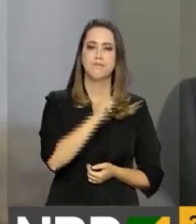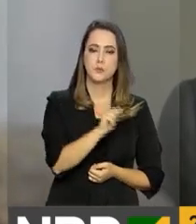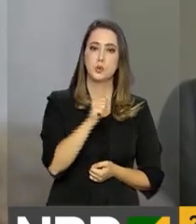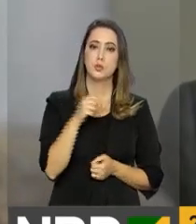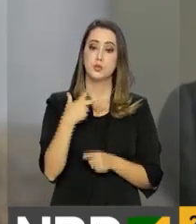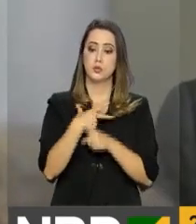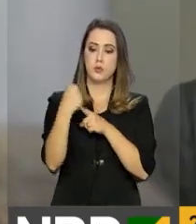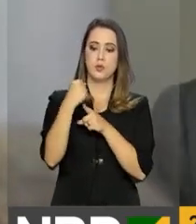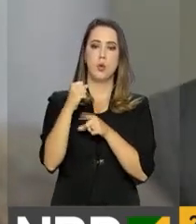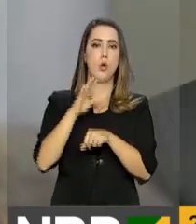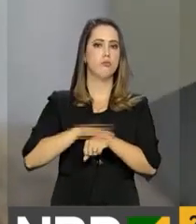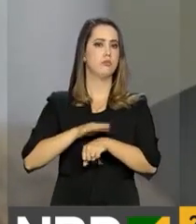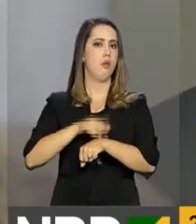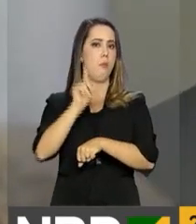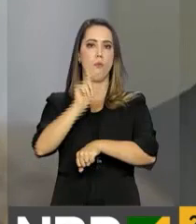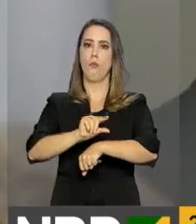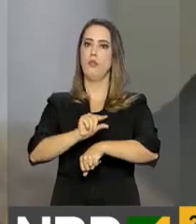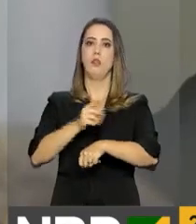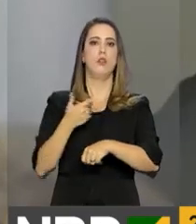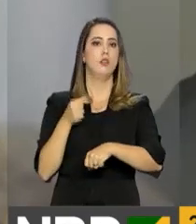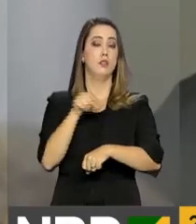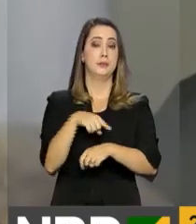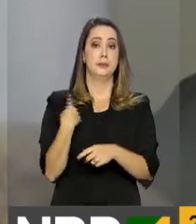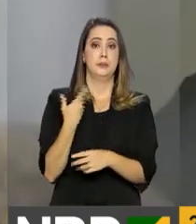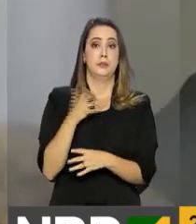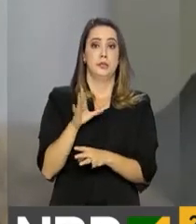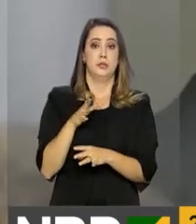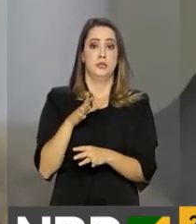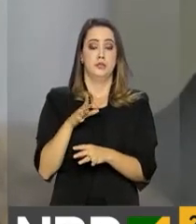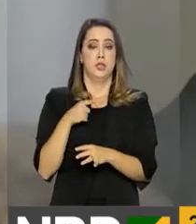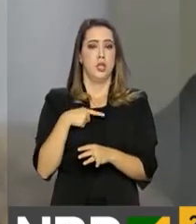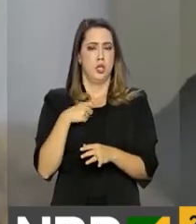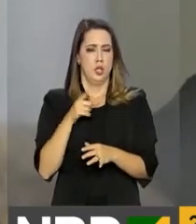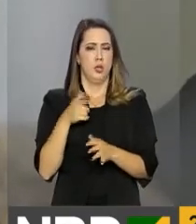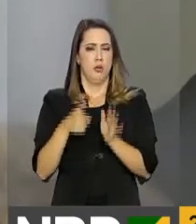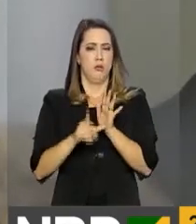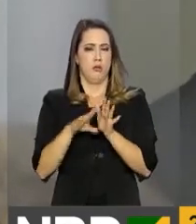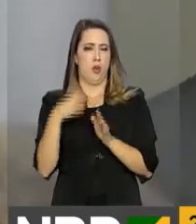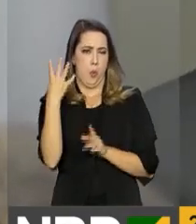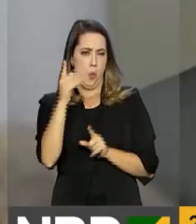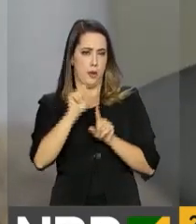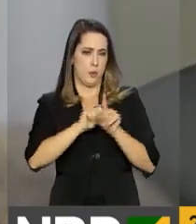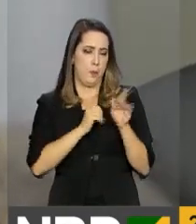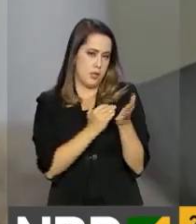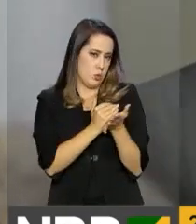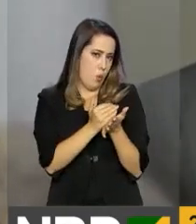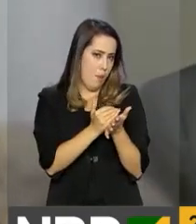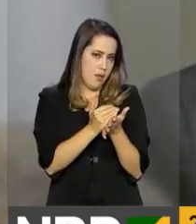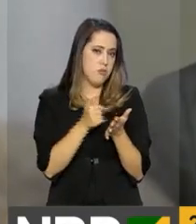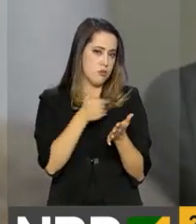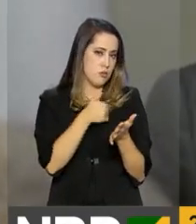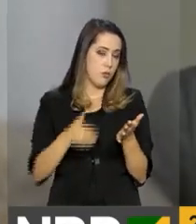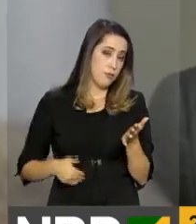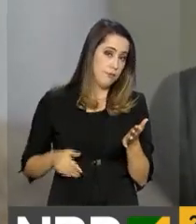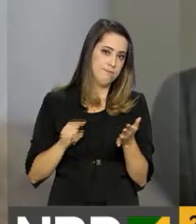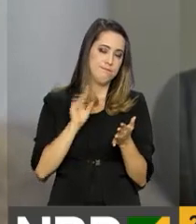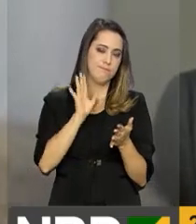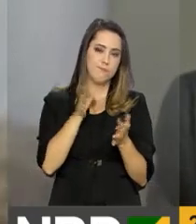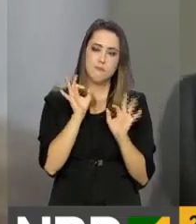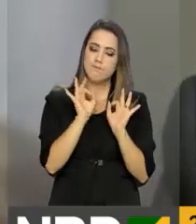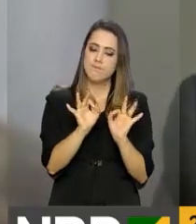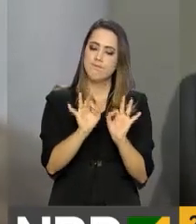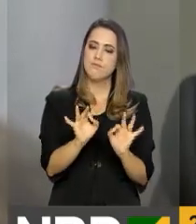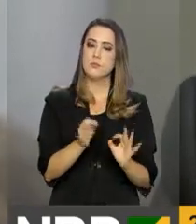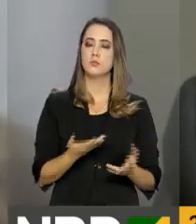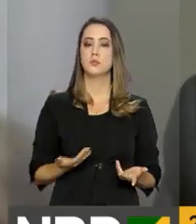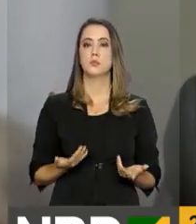em pouquíssimo tempo. Isso ainda foi, creio eu, durante a minha interinidade, não é? Conseguimos uma vitória extraordinária no Congresso